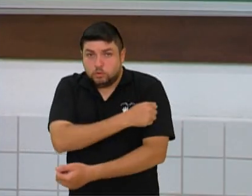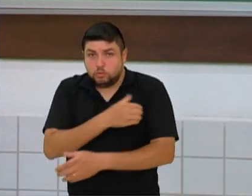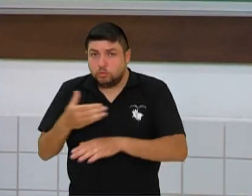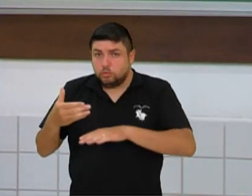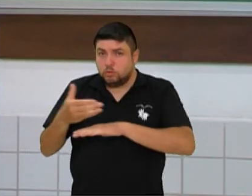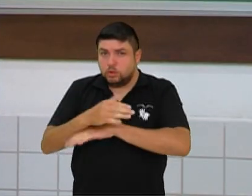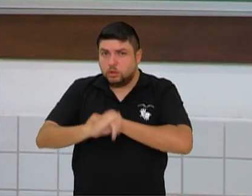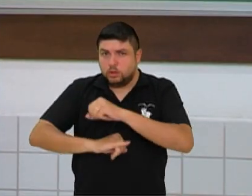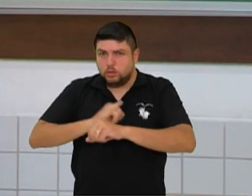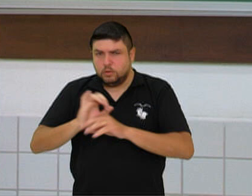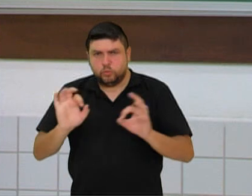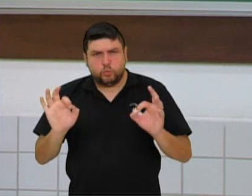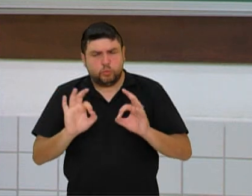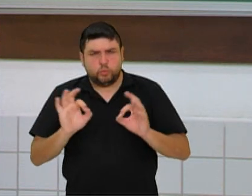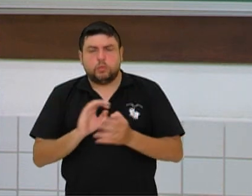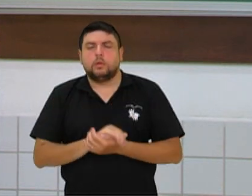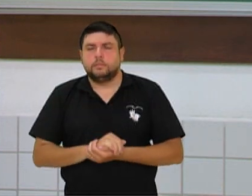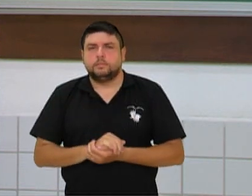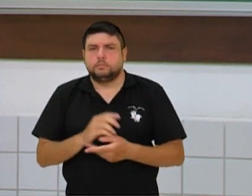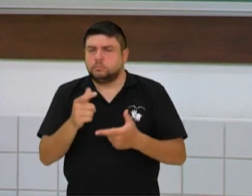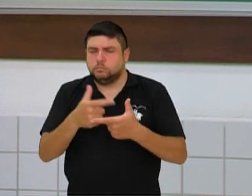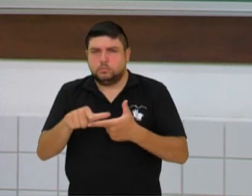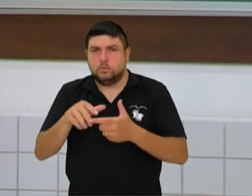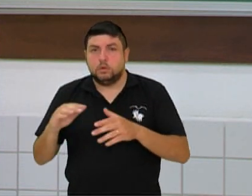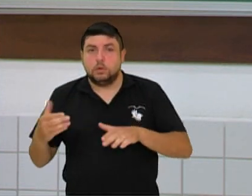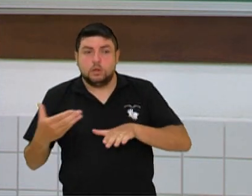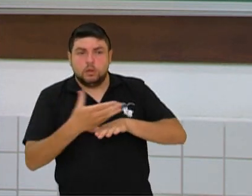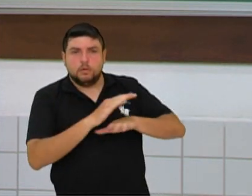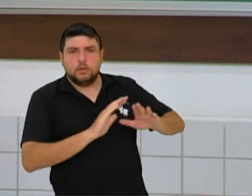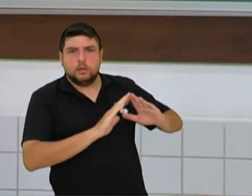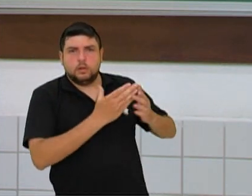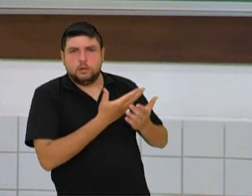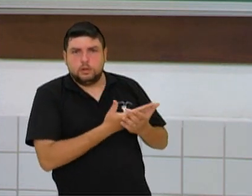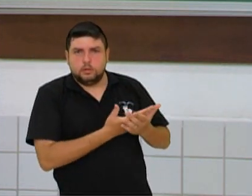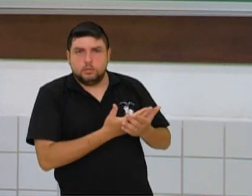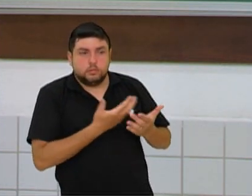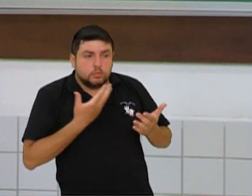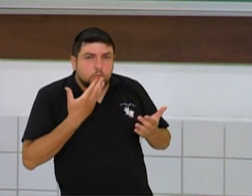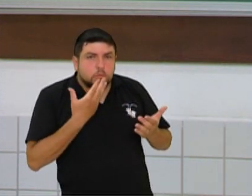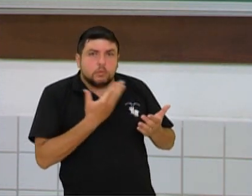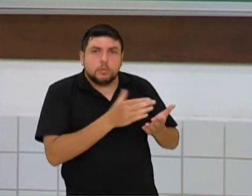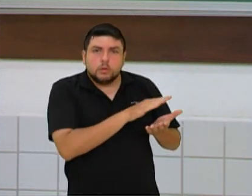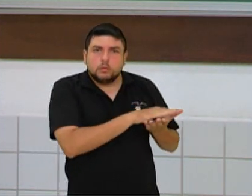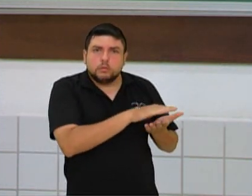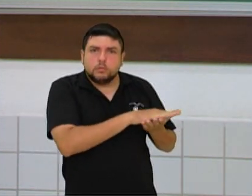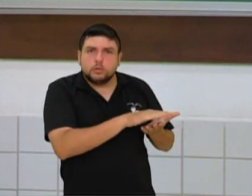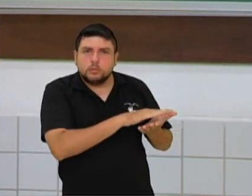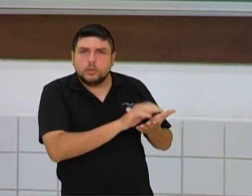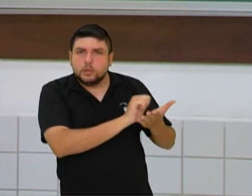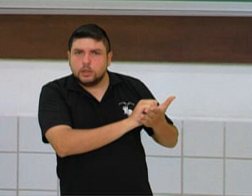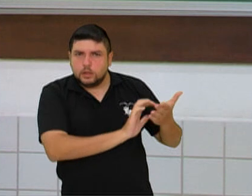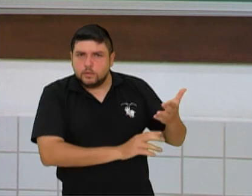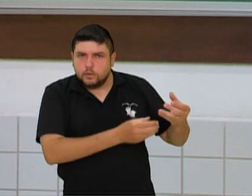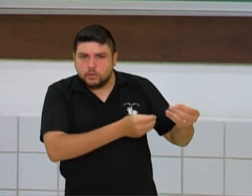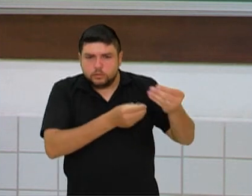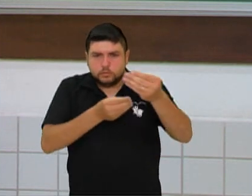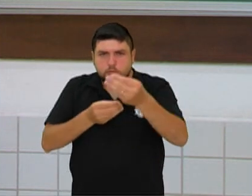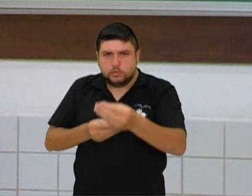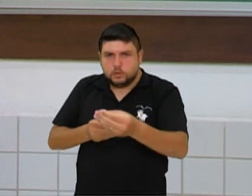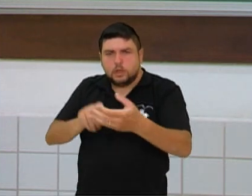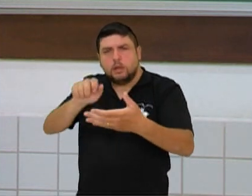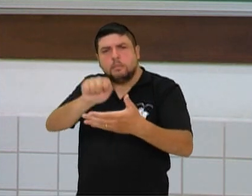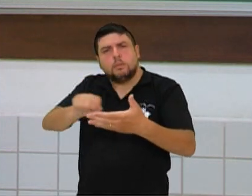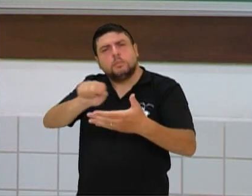do Class, você vai lá no seu colégio no dia marcado, pega as atividades impressas, resolva-as com